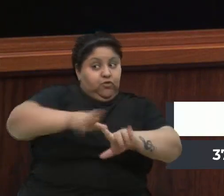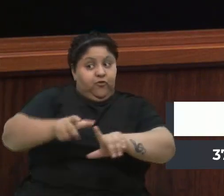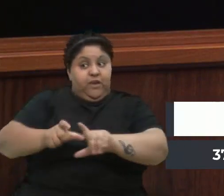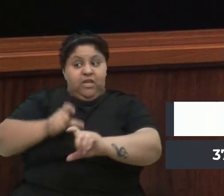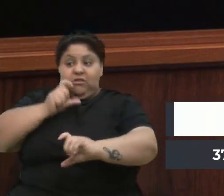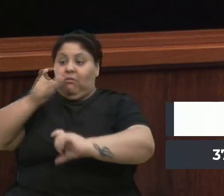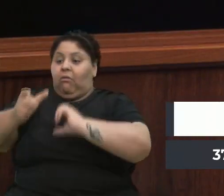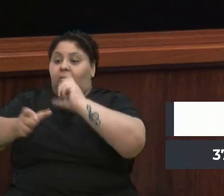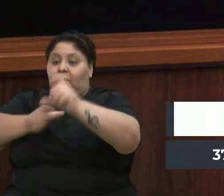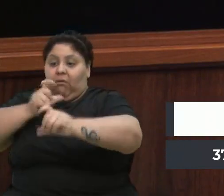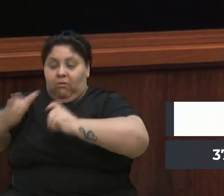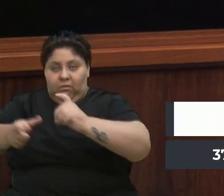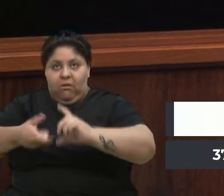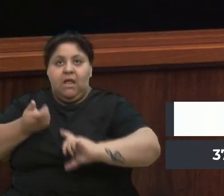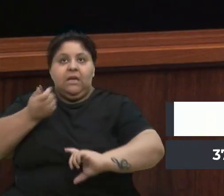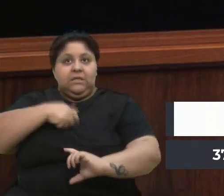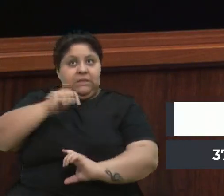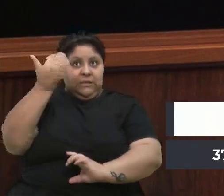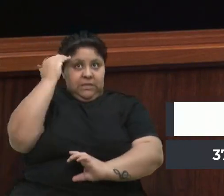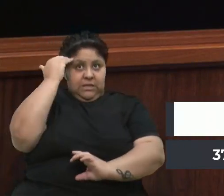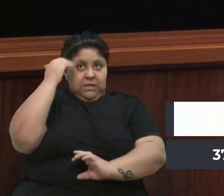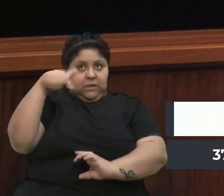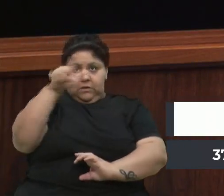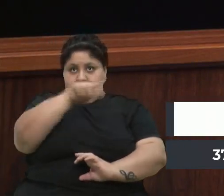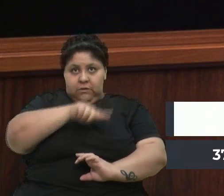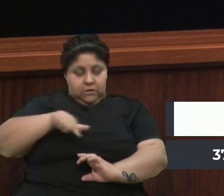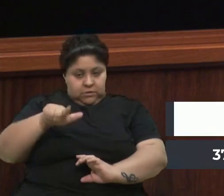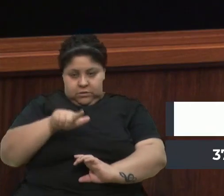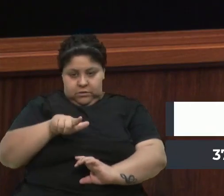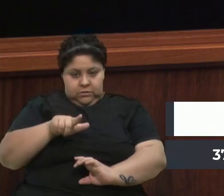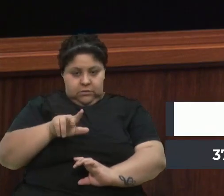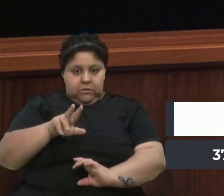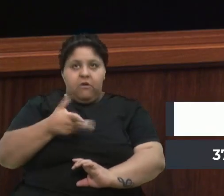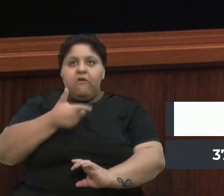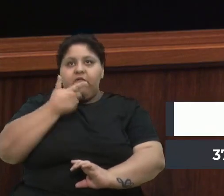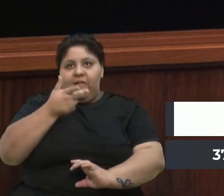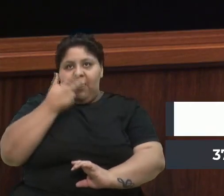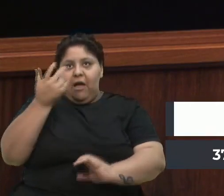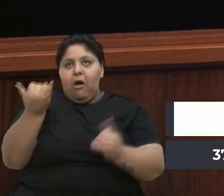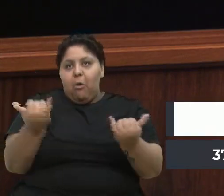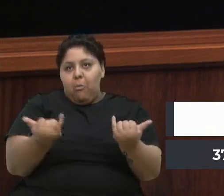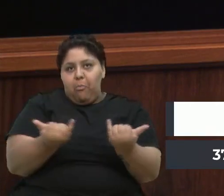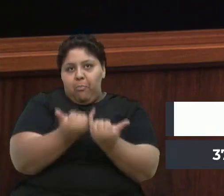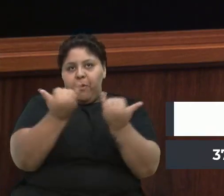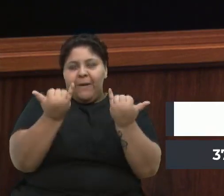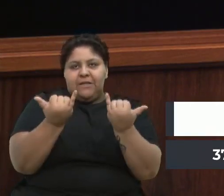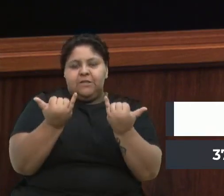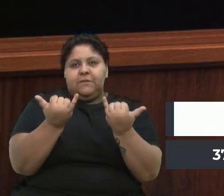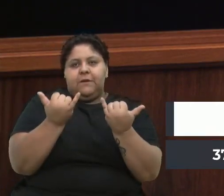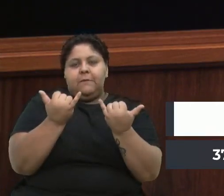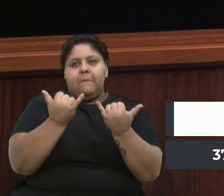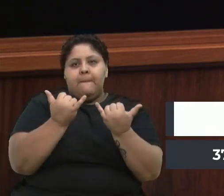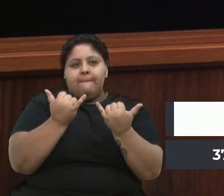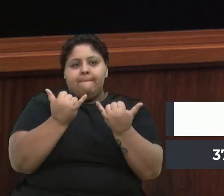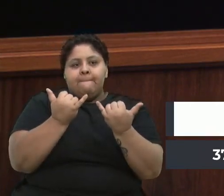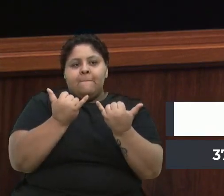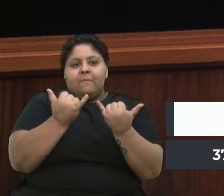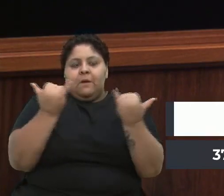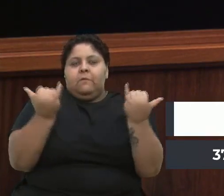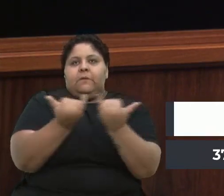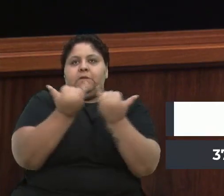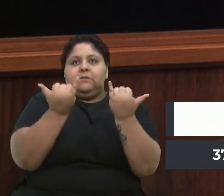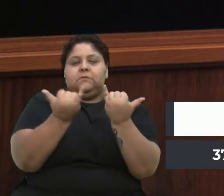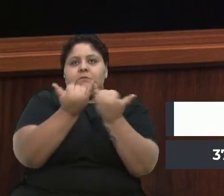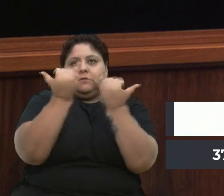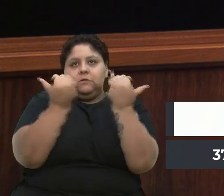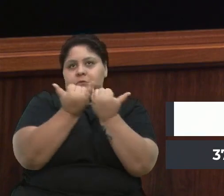É necessário entender, para a gente não correr o risco de falar bobagem, tudo o que, que significa alguns conceitos,